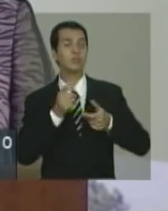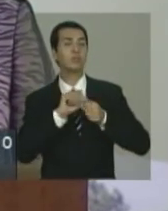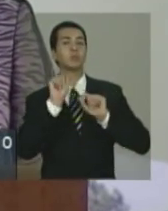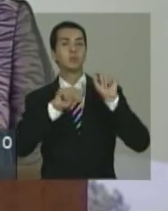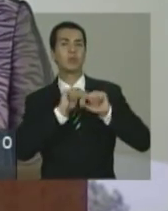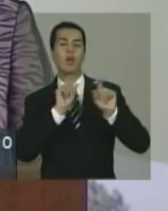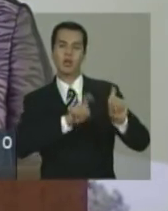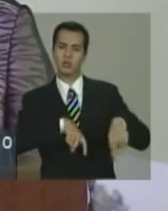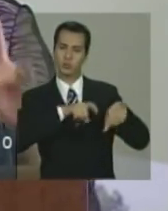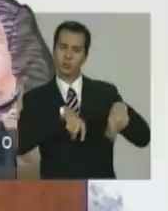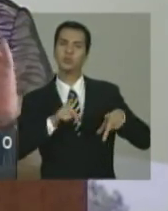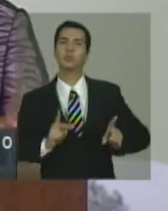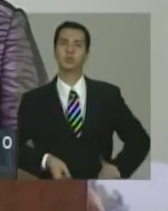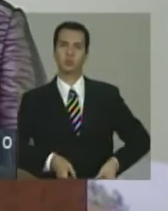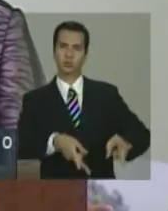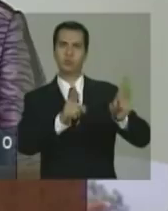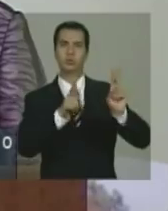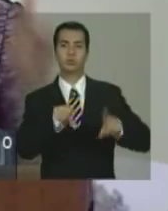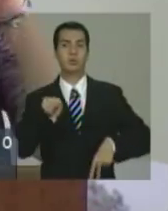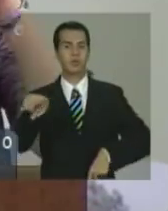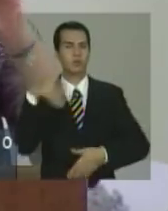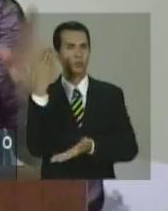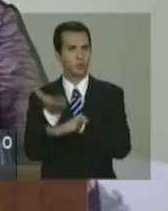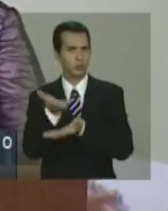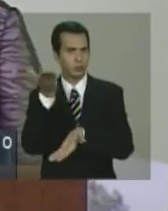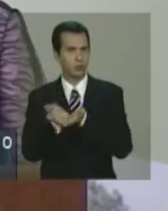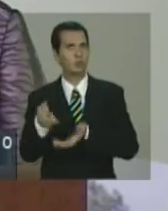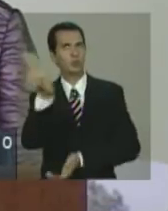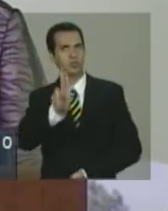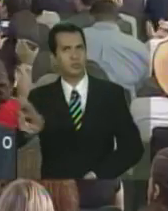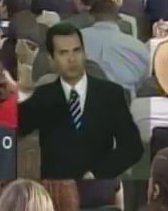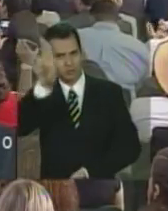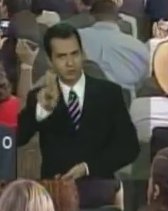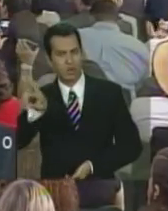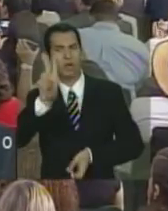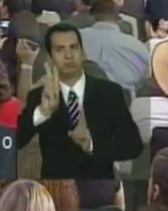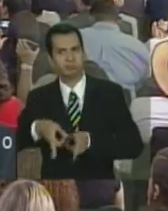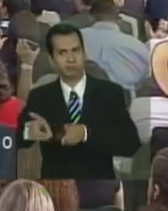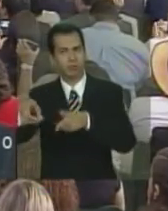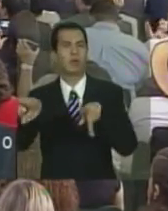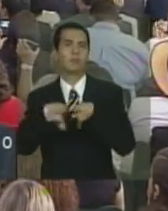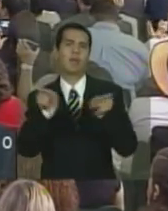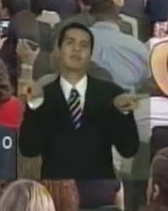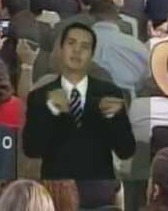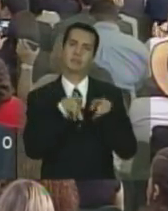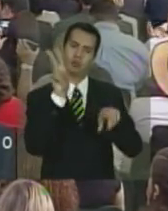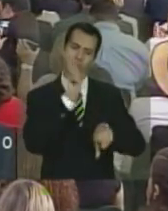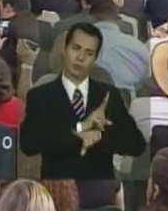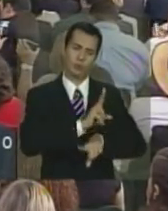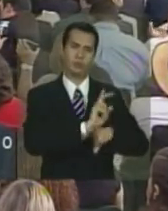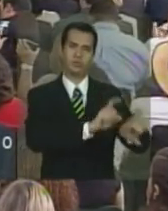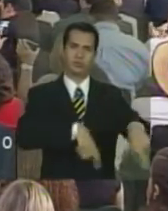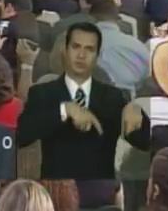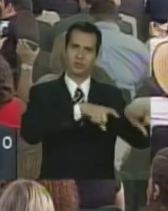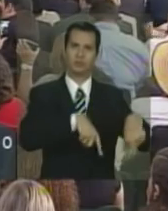universitário. Um agricultor universitário era o que ele queria para o filho